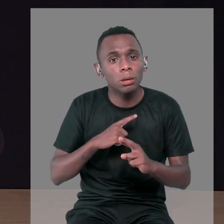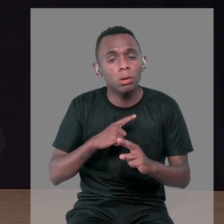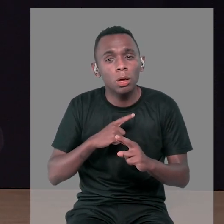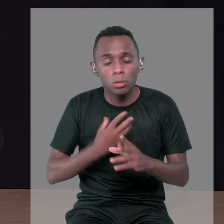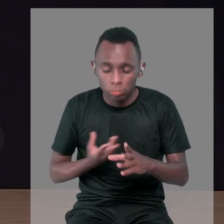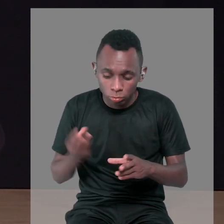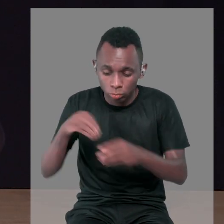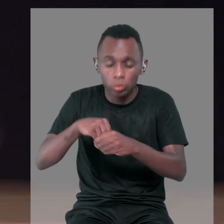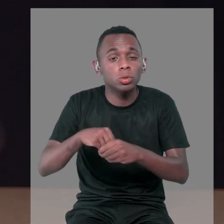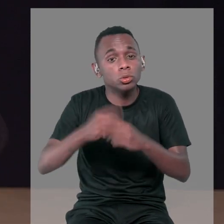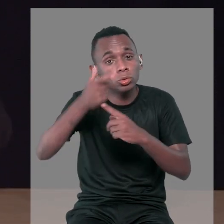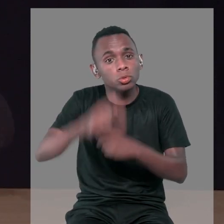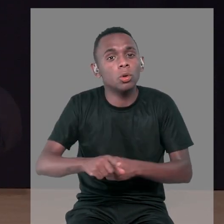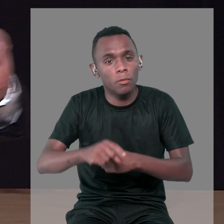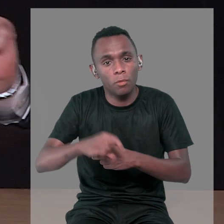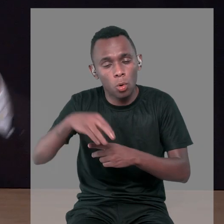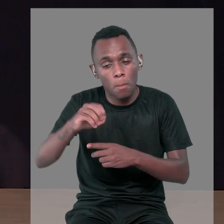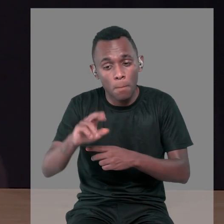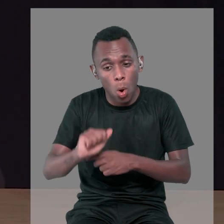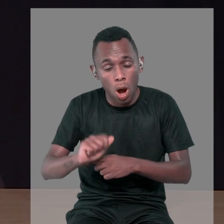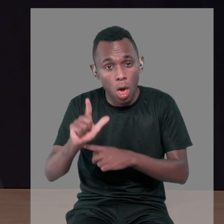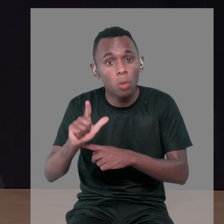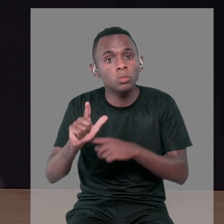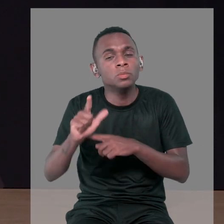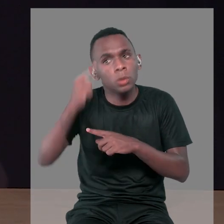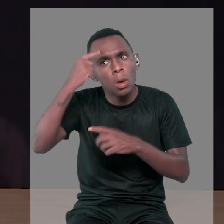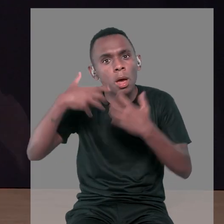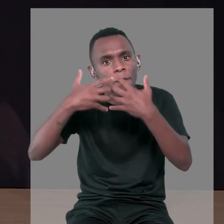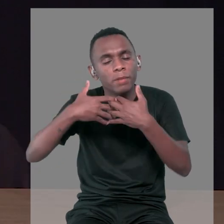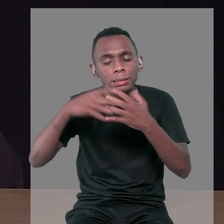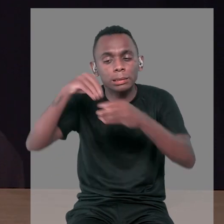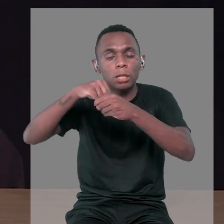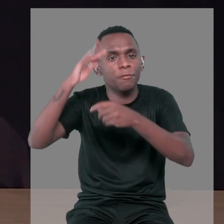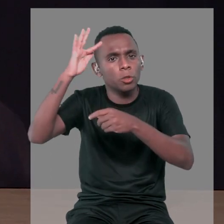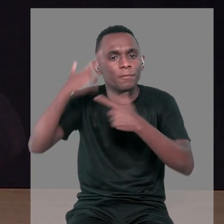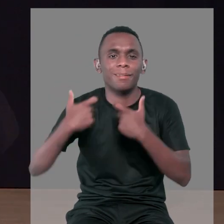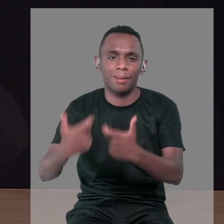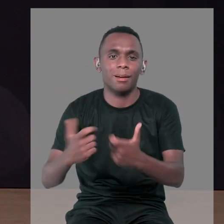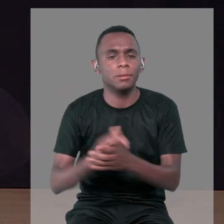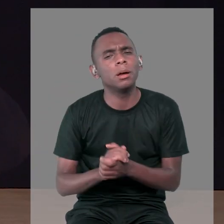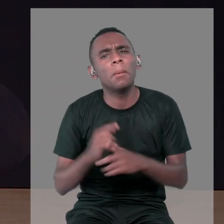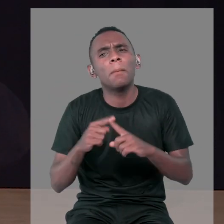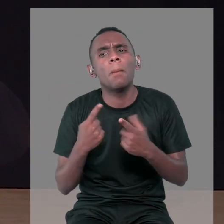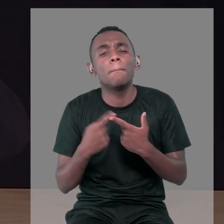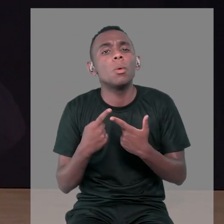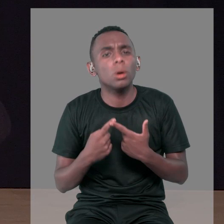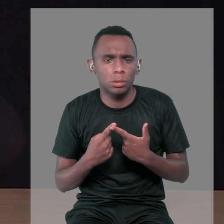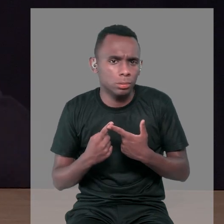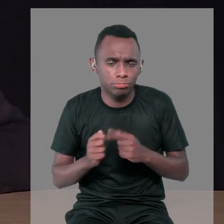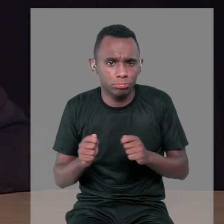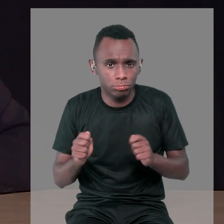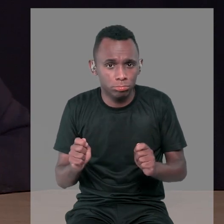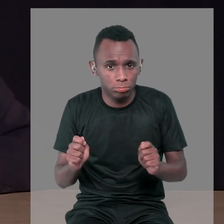moral no pensamento, numa filosofia da guerra. Mas por que ele é possível, digamos assim, sem